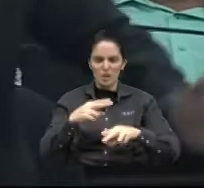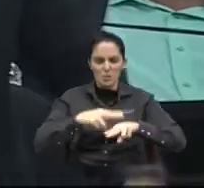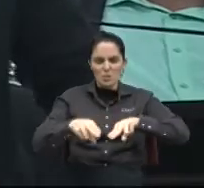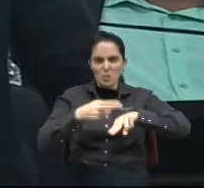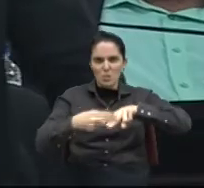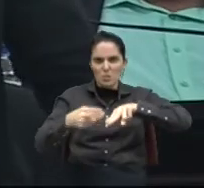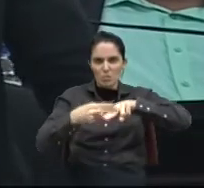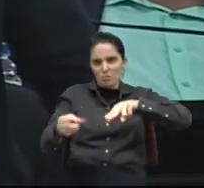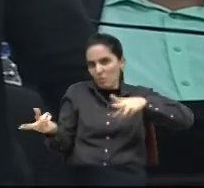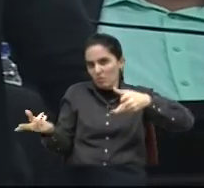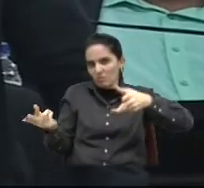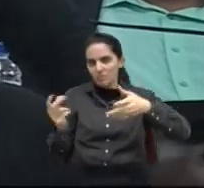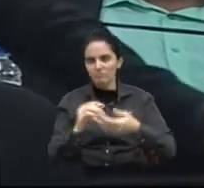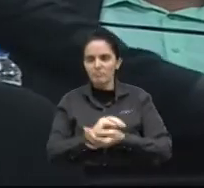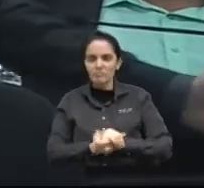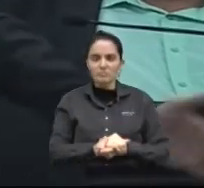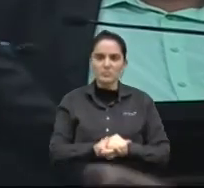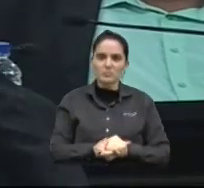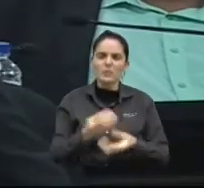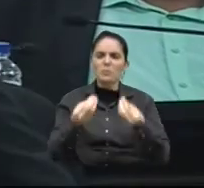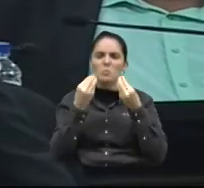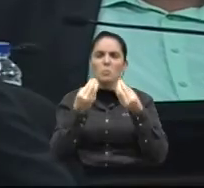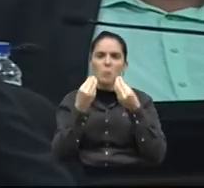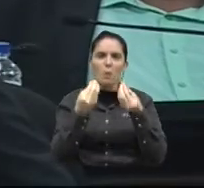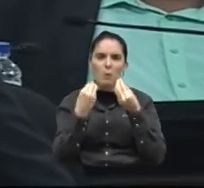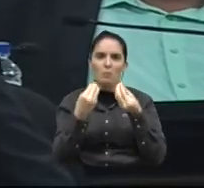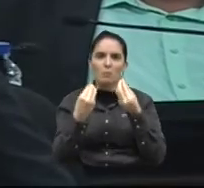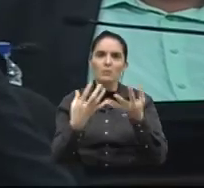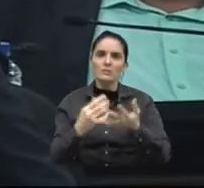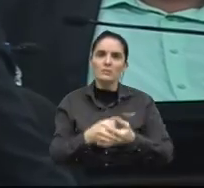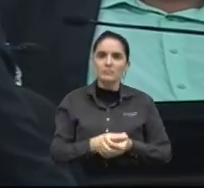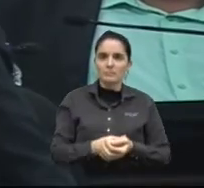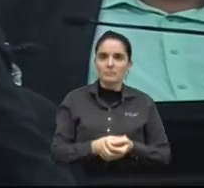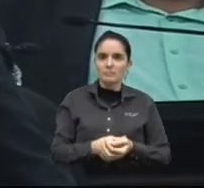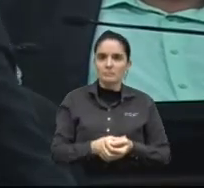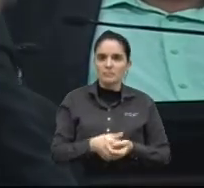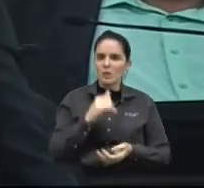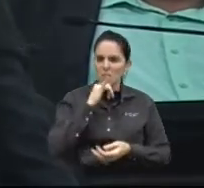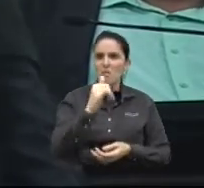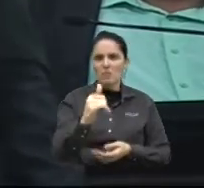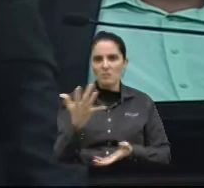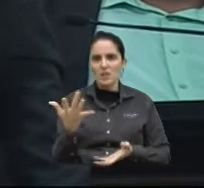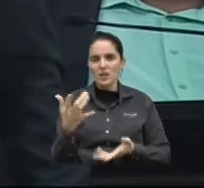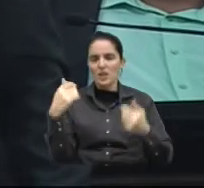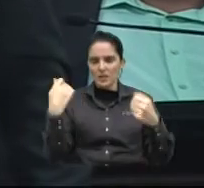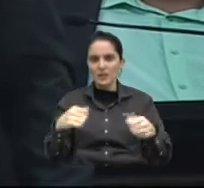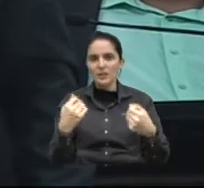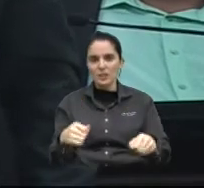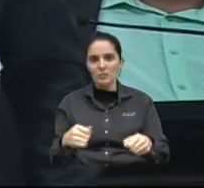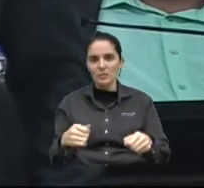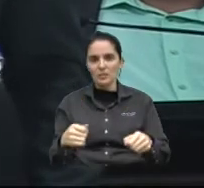rua como é que pode usar o banheiro